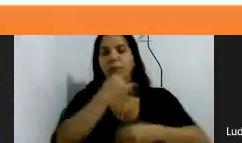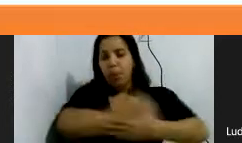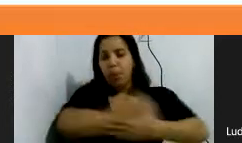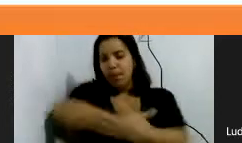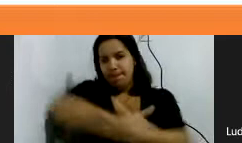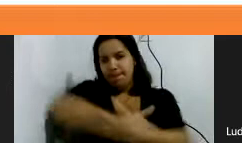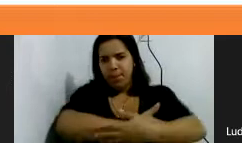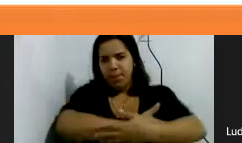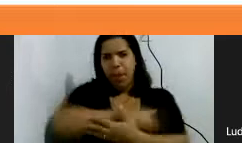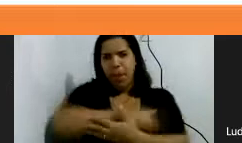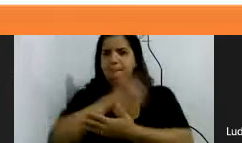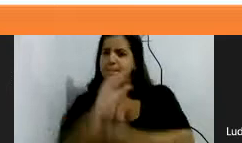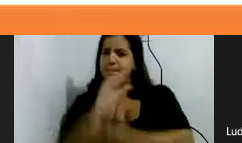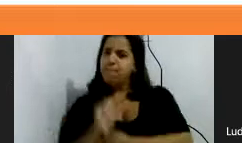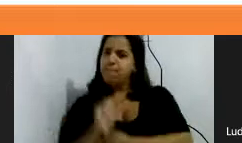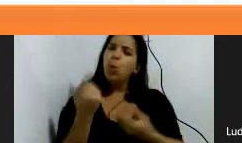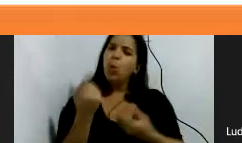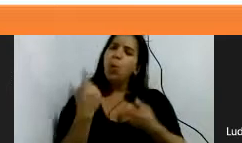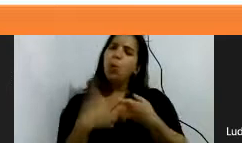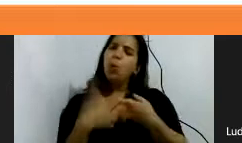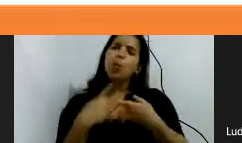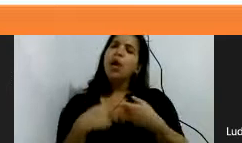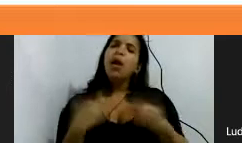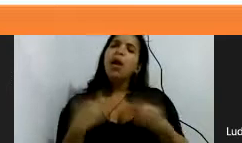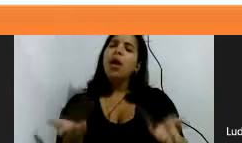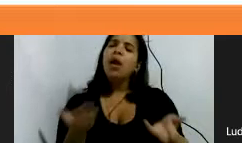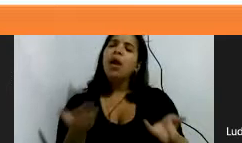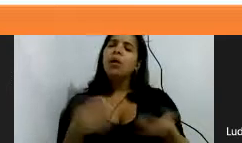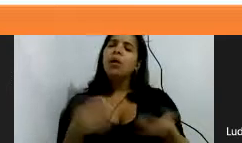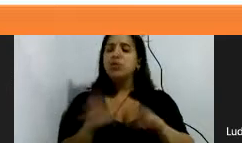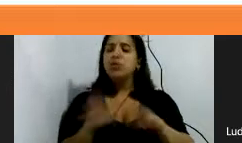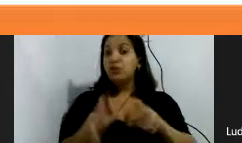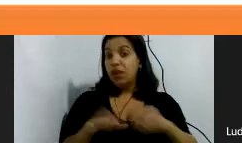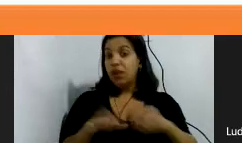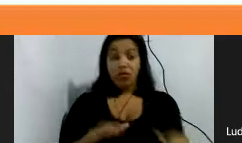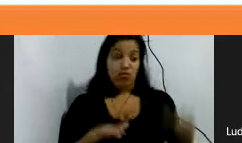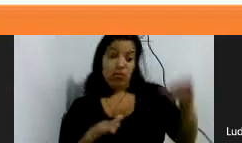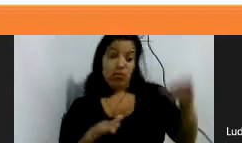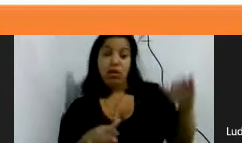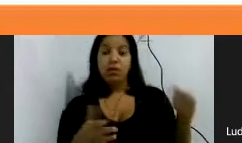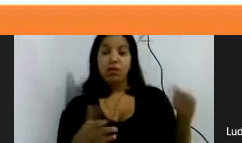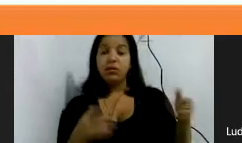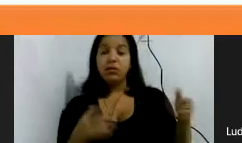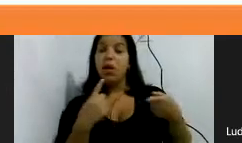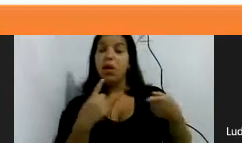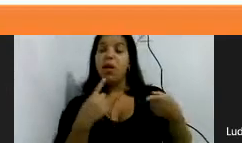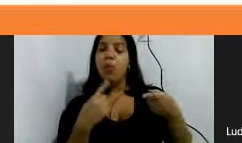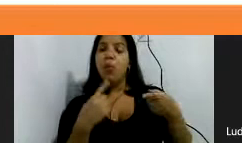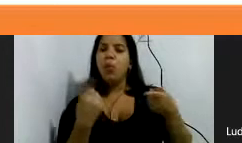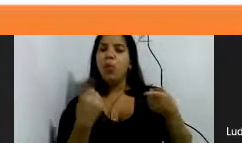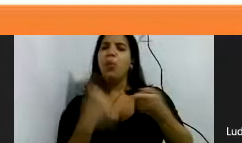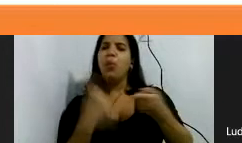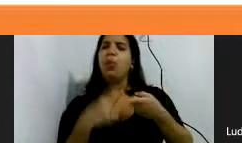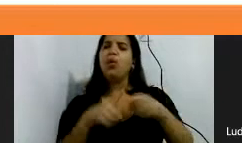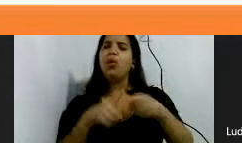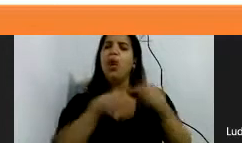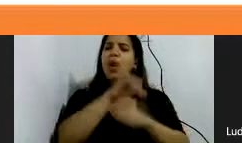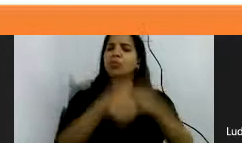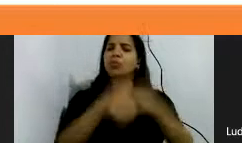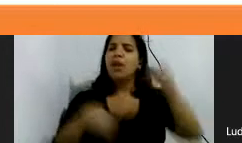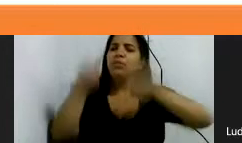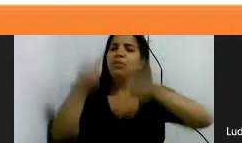tem tanta expressão, igual uma criança, o que a gente pode ter de alteração no exame?